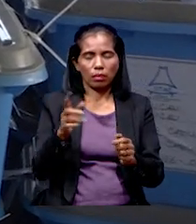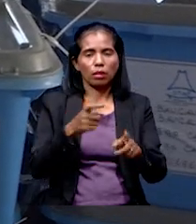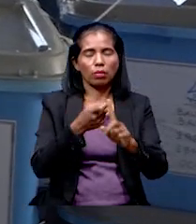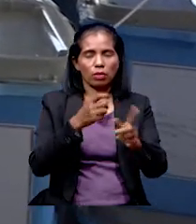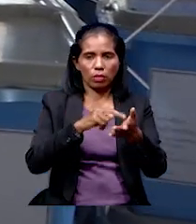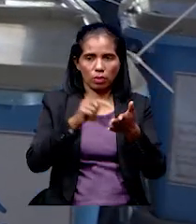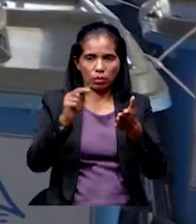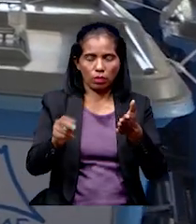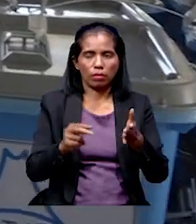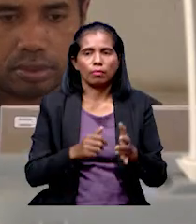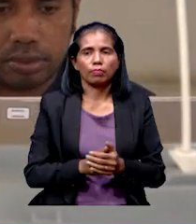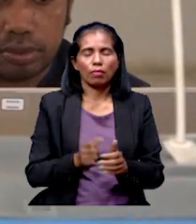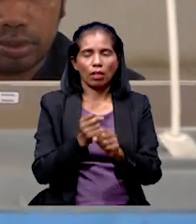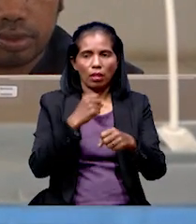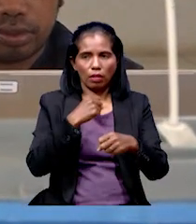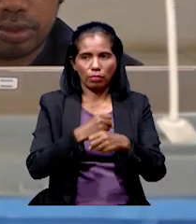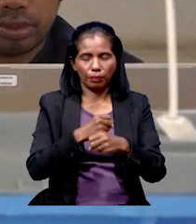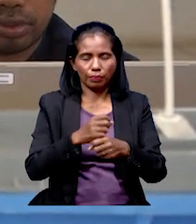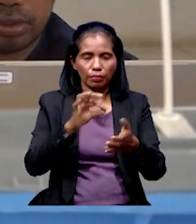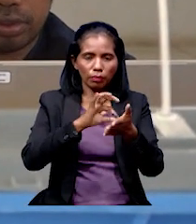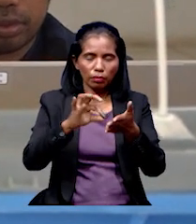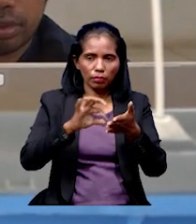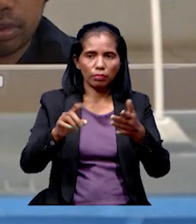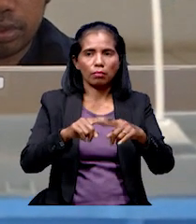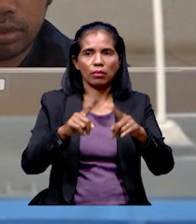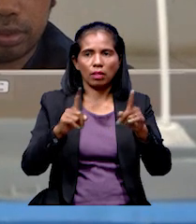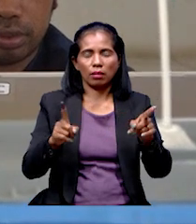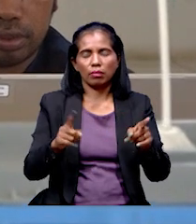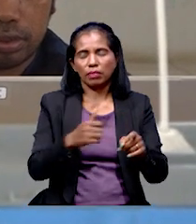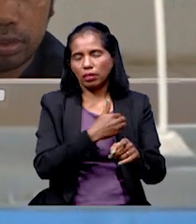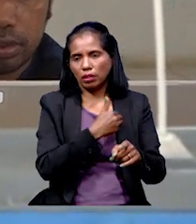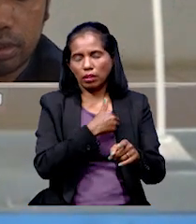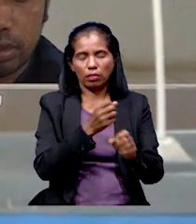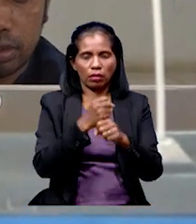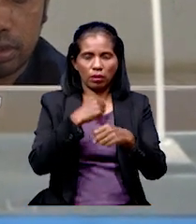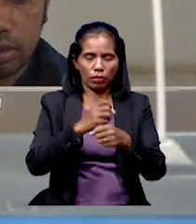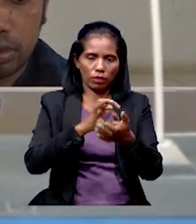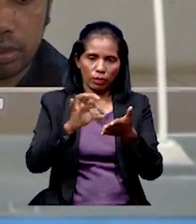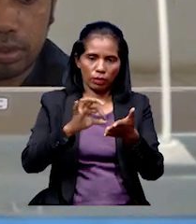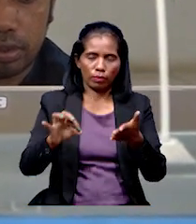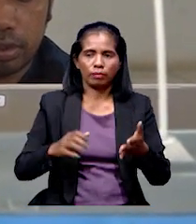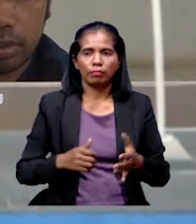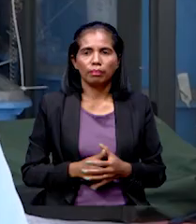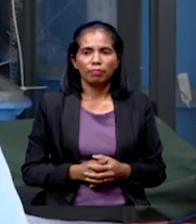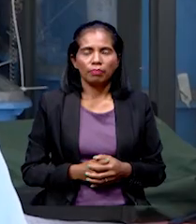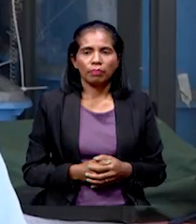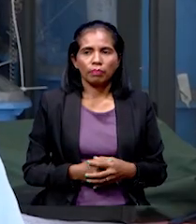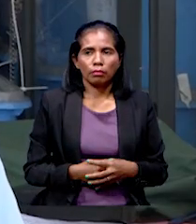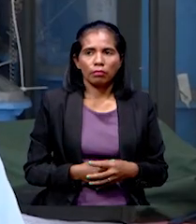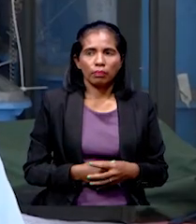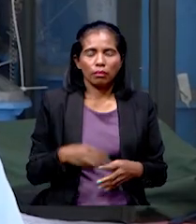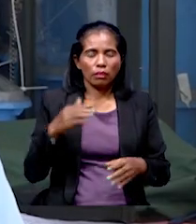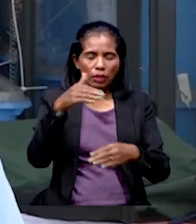ne, balun halo ona apuramento, mai be balun sedau. Kalan ita falha sistema. Lolos